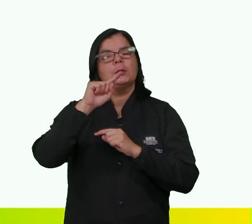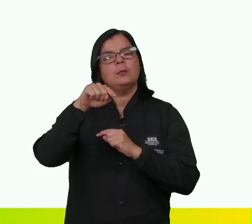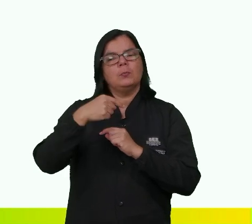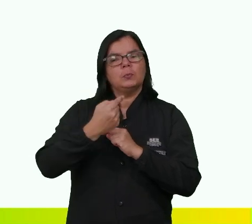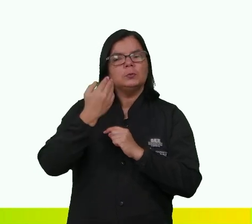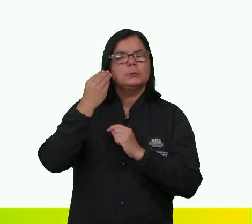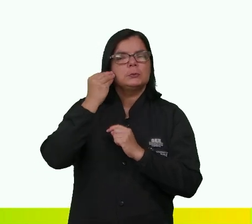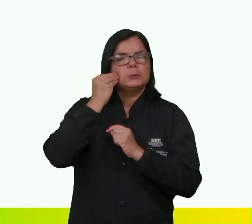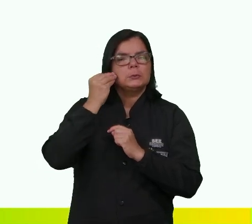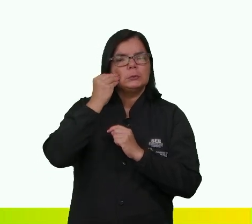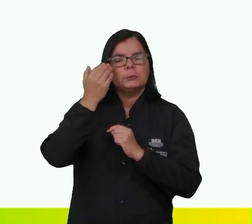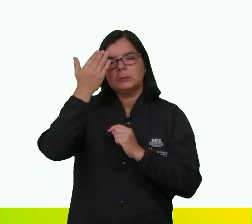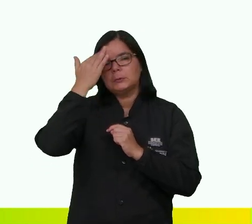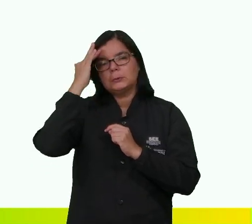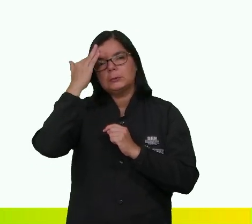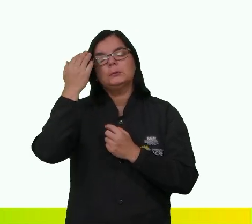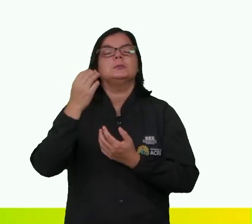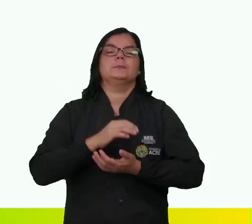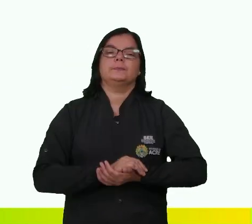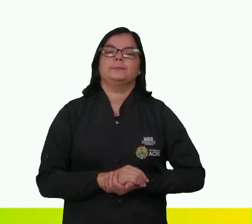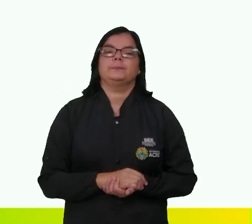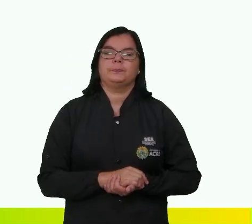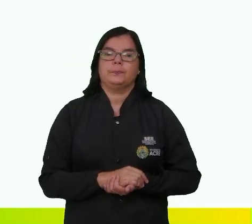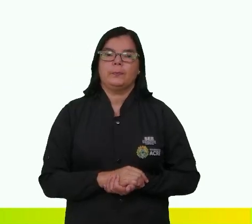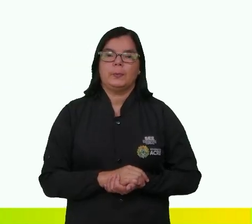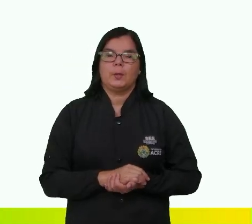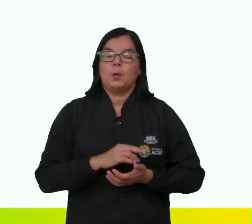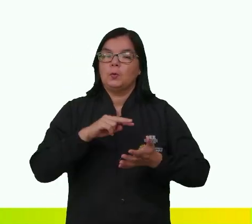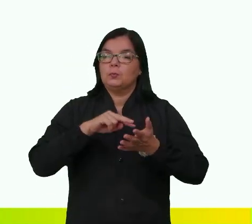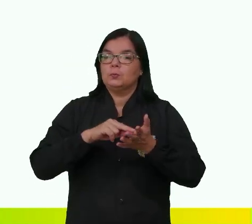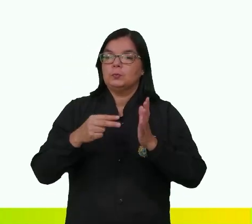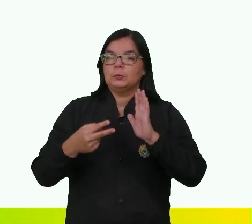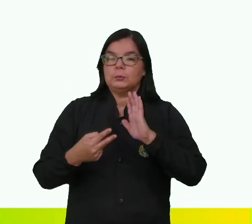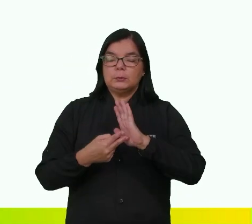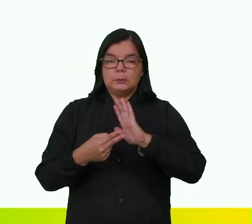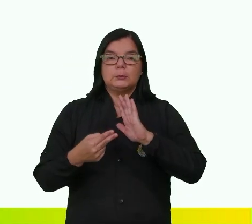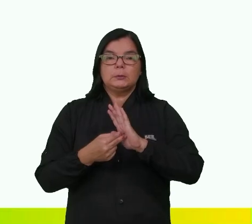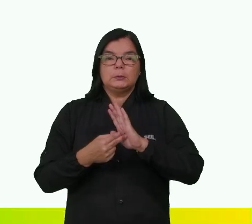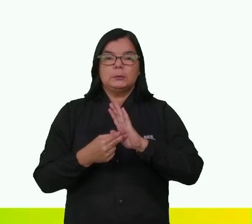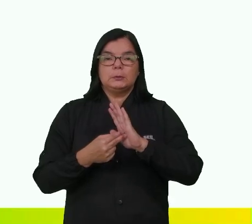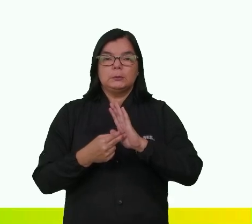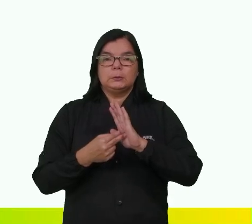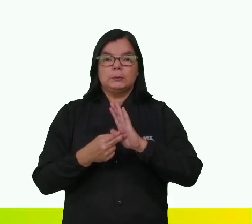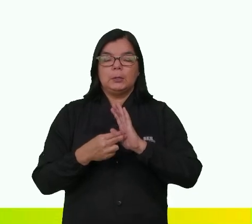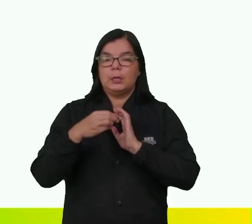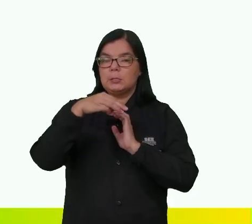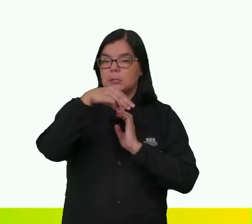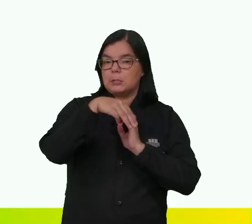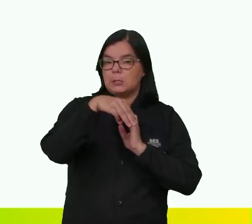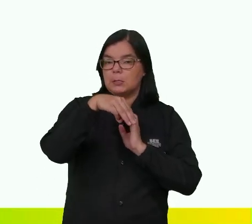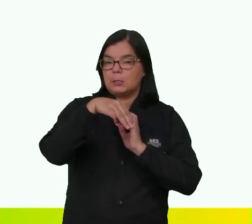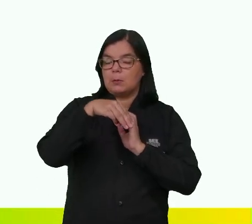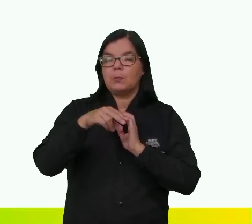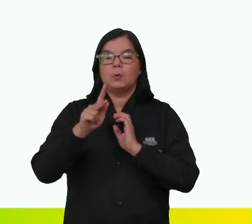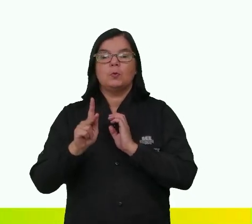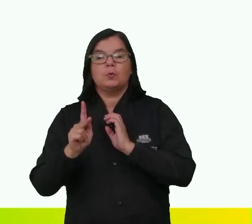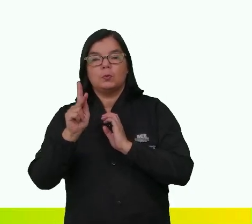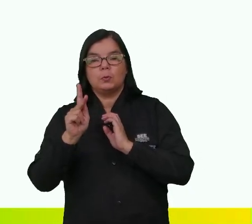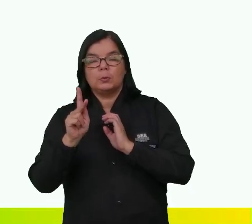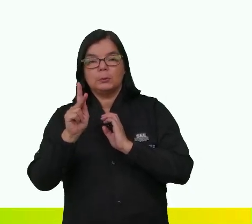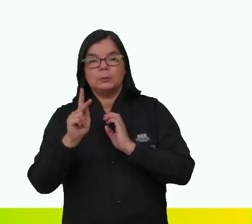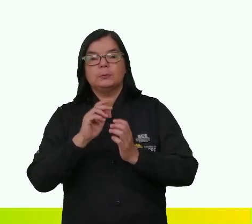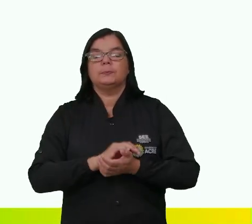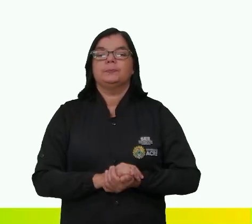entender ela, o que significa esse m e esse k,